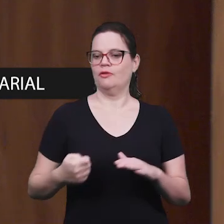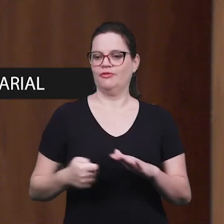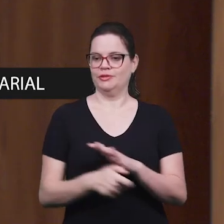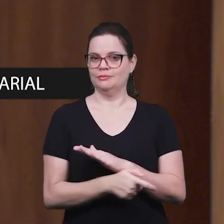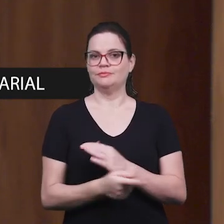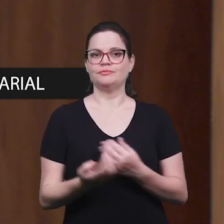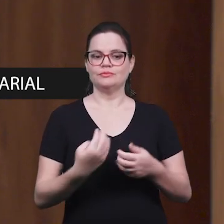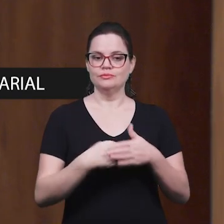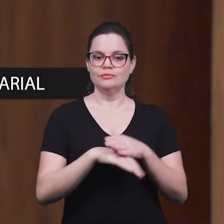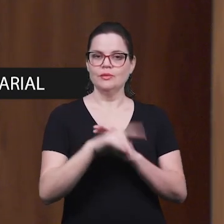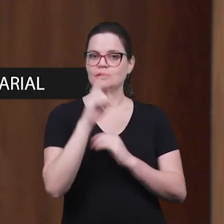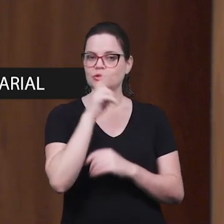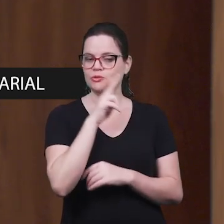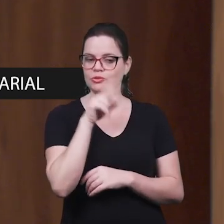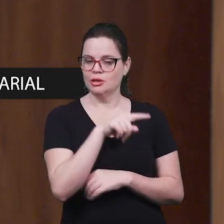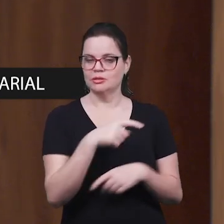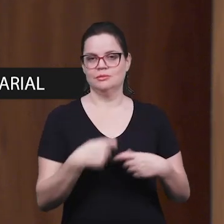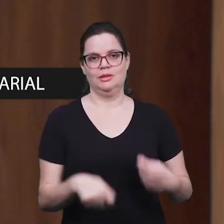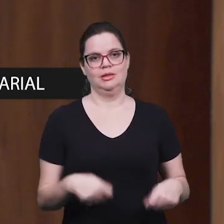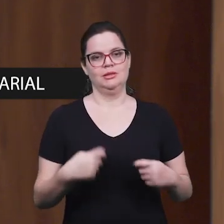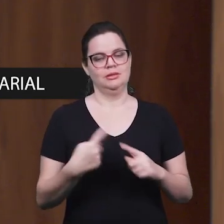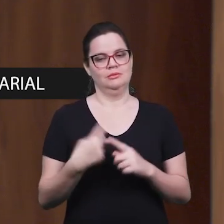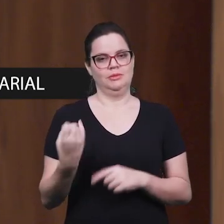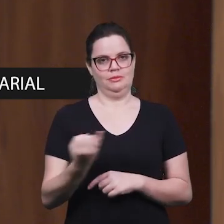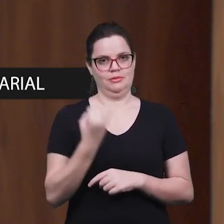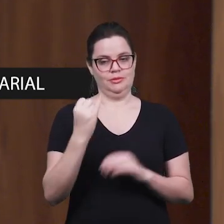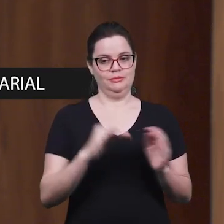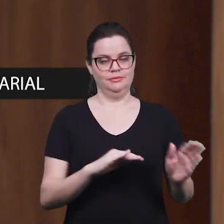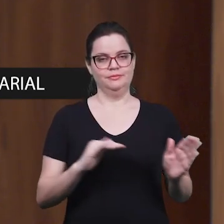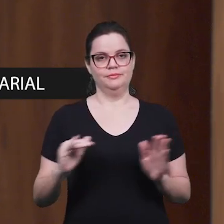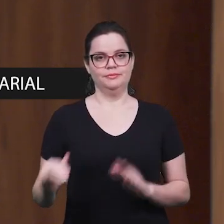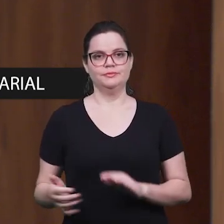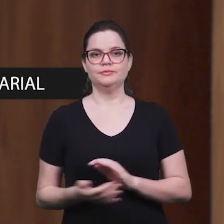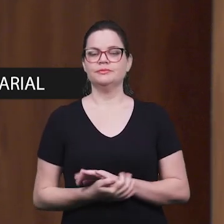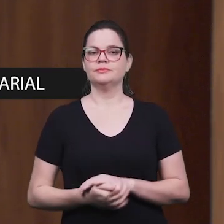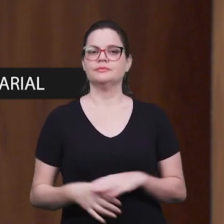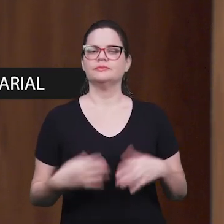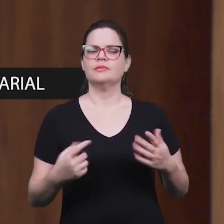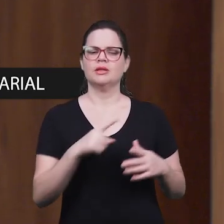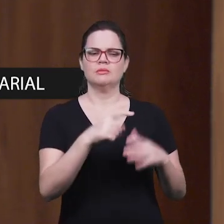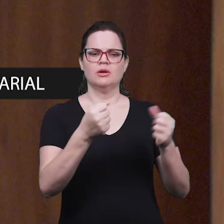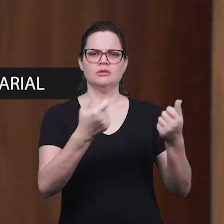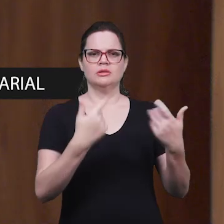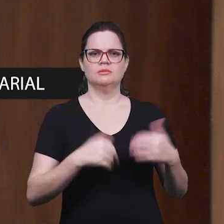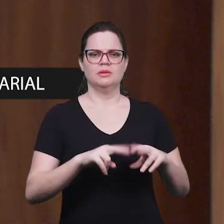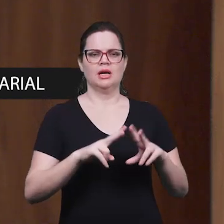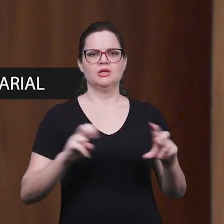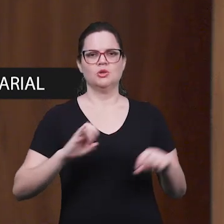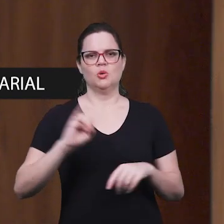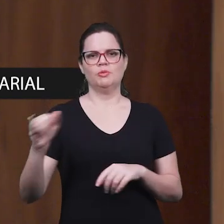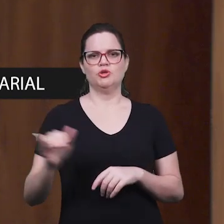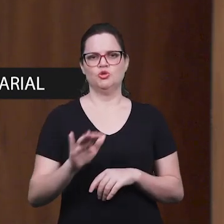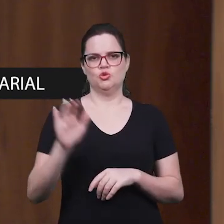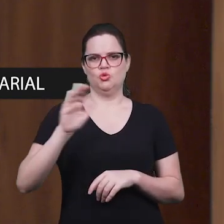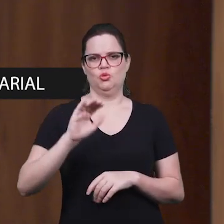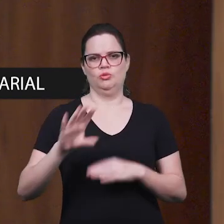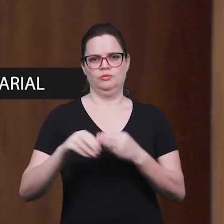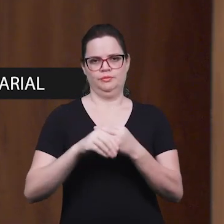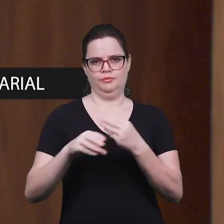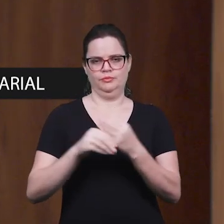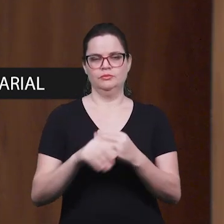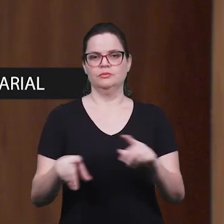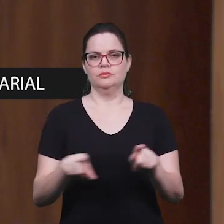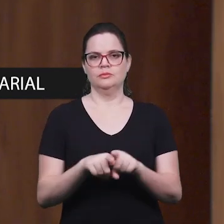investimento, reserva de emergência, né? Que isso é fundamental. Paulo, você poderia falar sobre juros compostos e